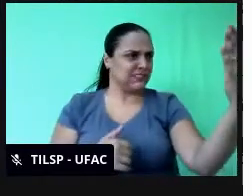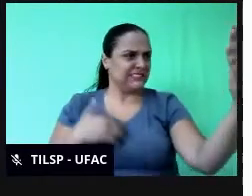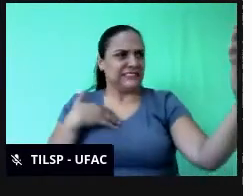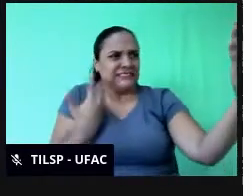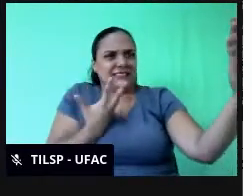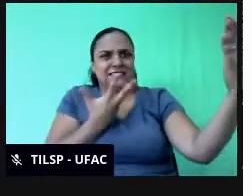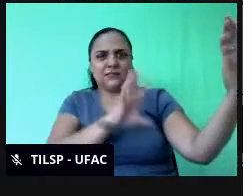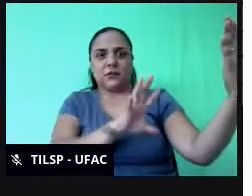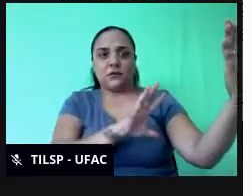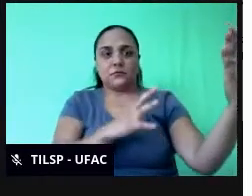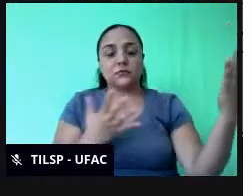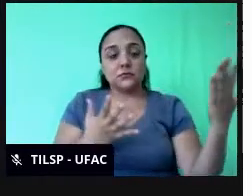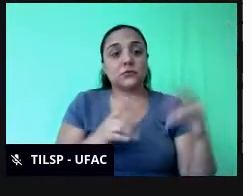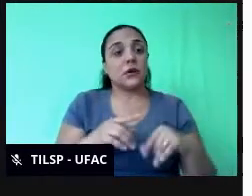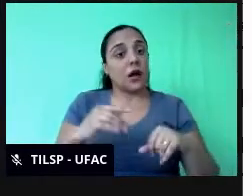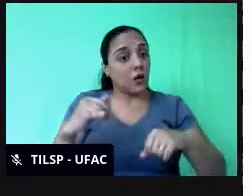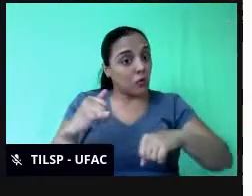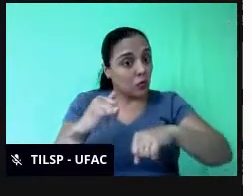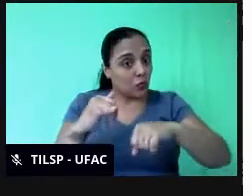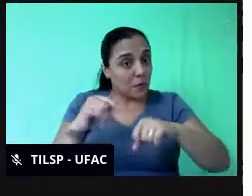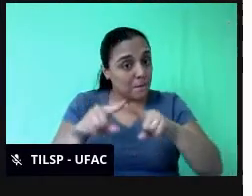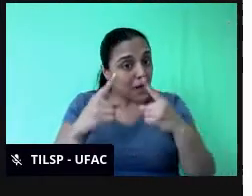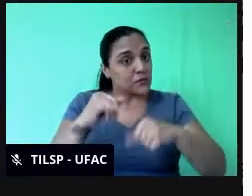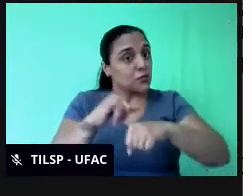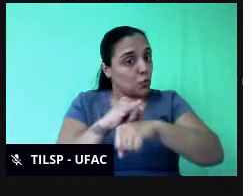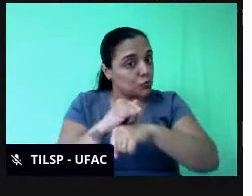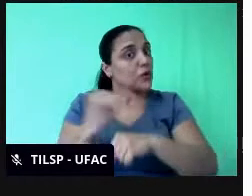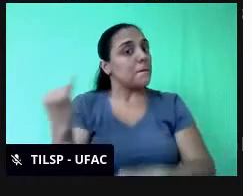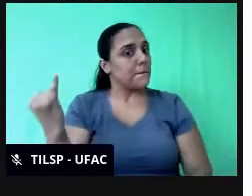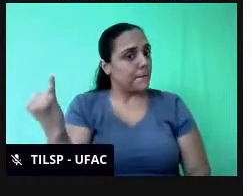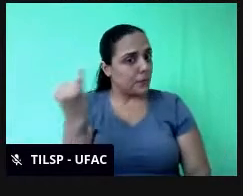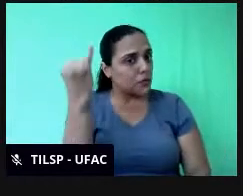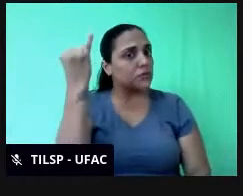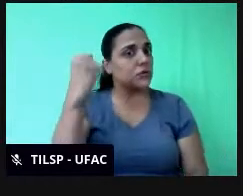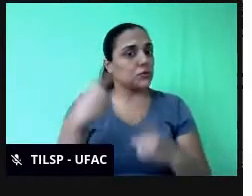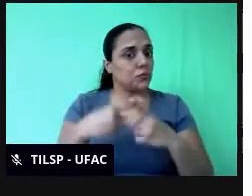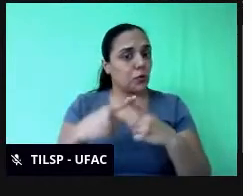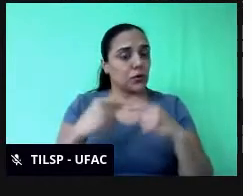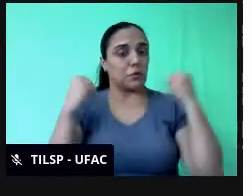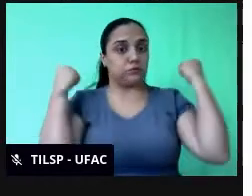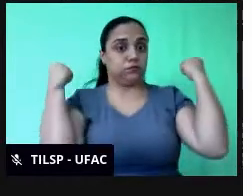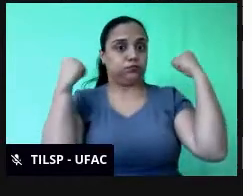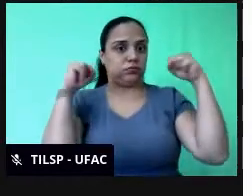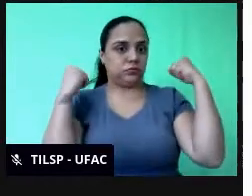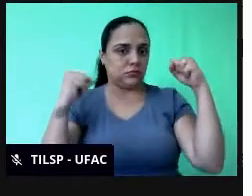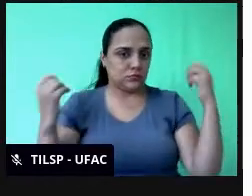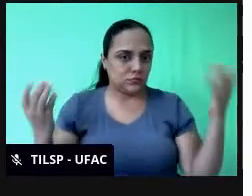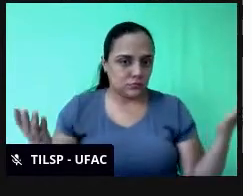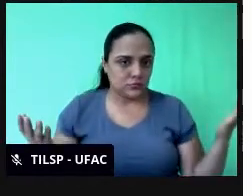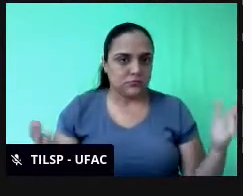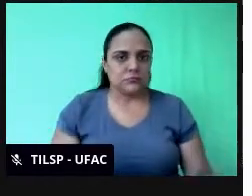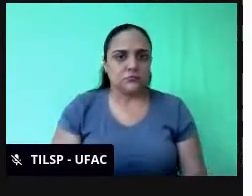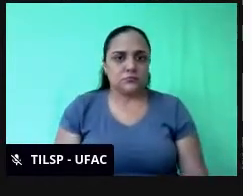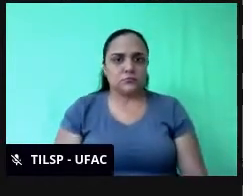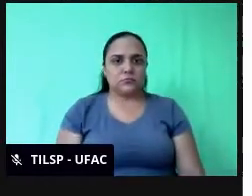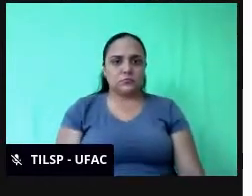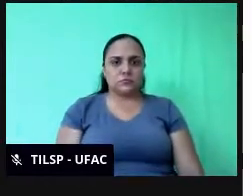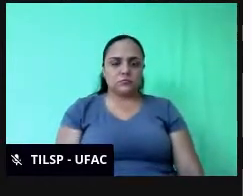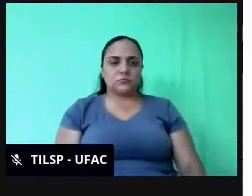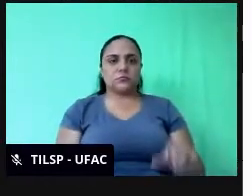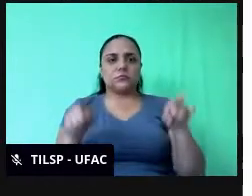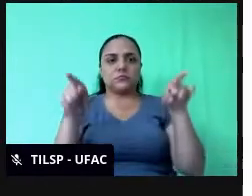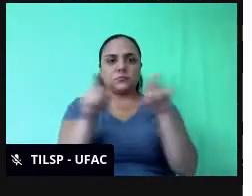de energia, ela também é essencial para a produção de hormônios. E também uma queda acentuada em concentrações